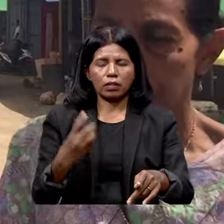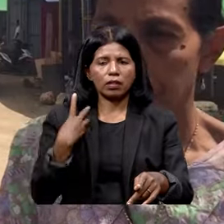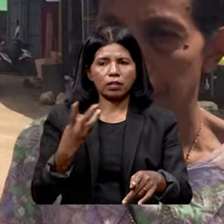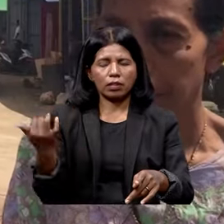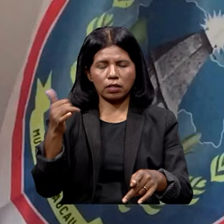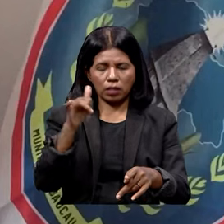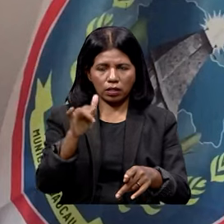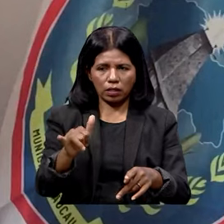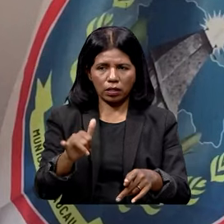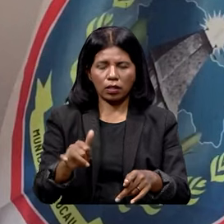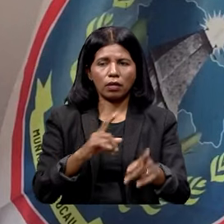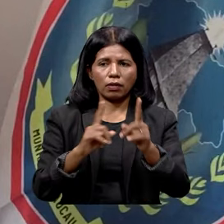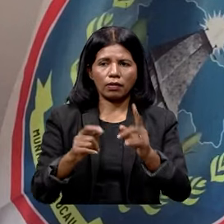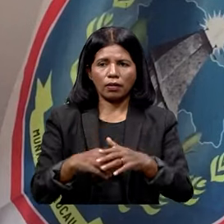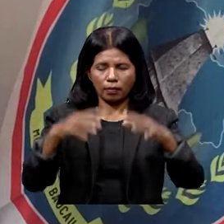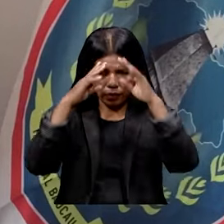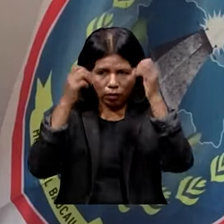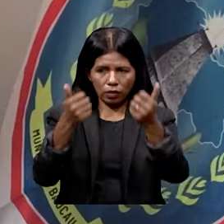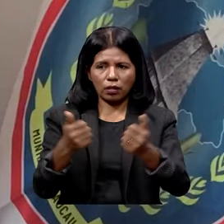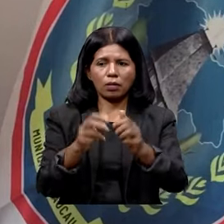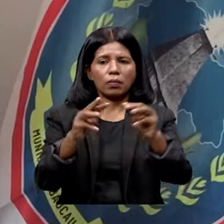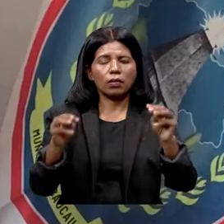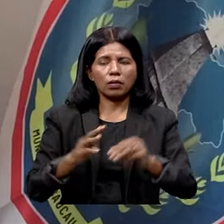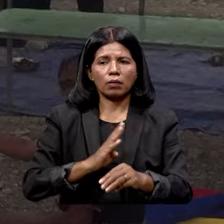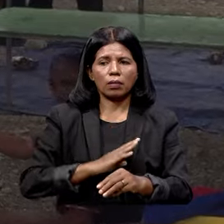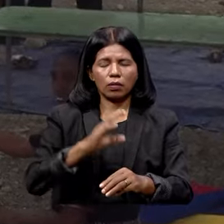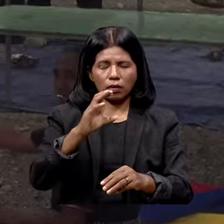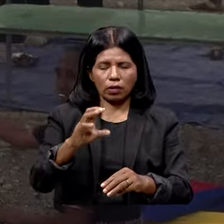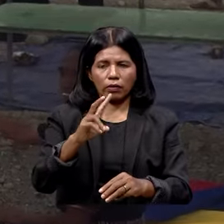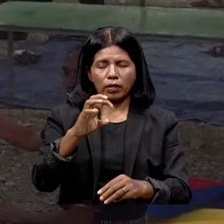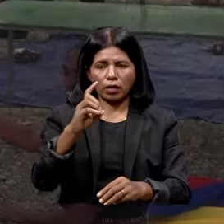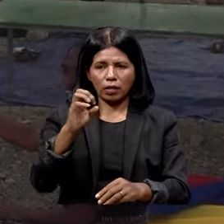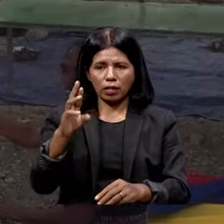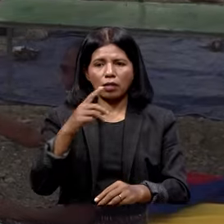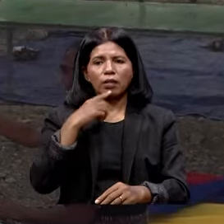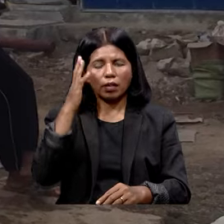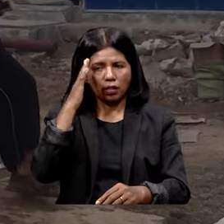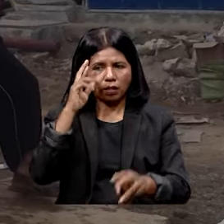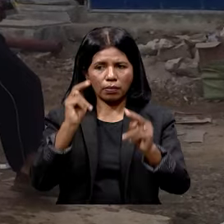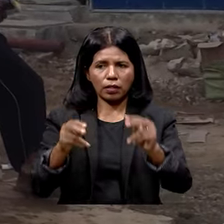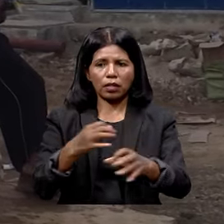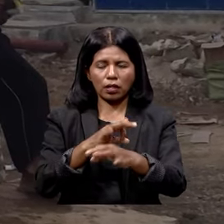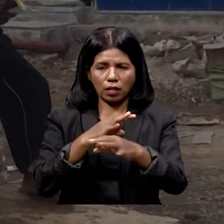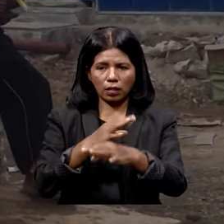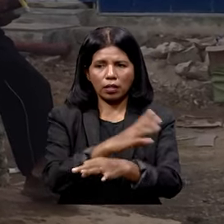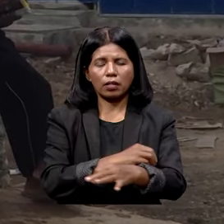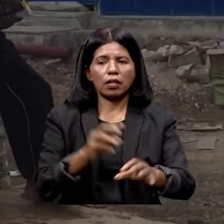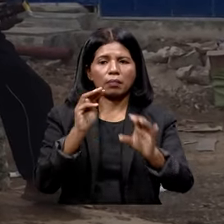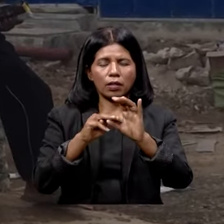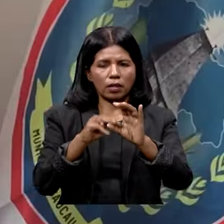seria suspiro. Presidente da Autoridade do Município, Boca Ventrana Lemos, reconhece que precisa adiantar a condição do